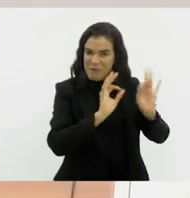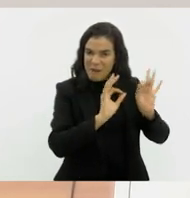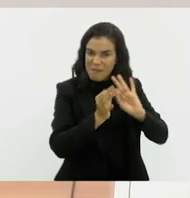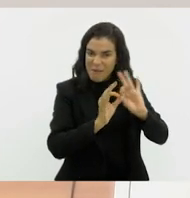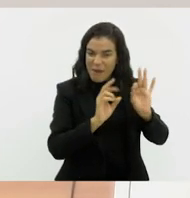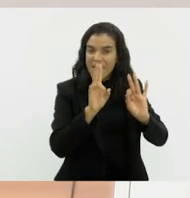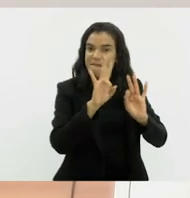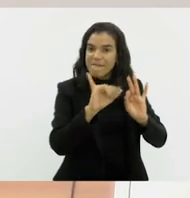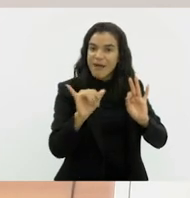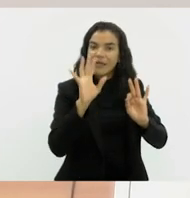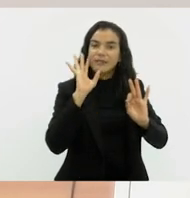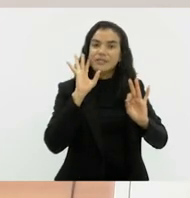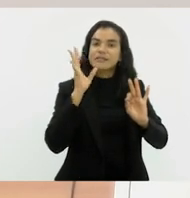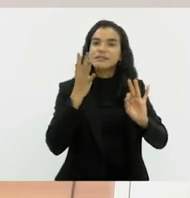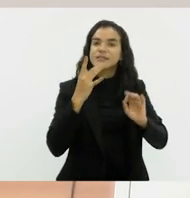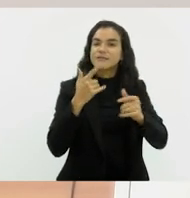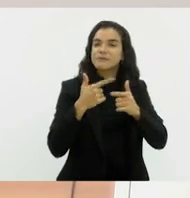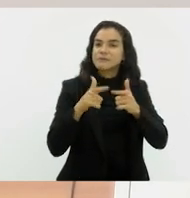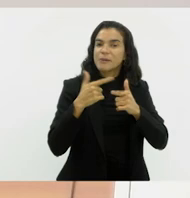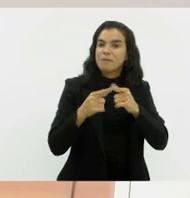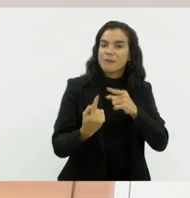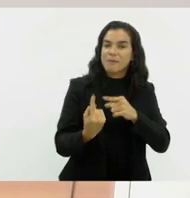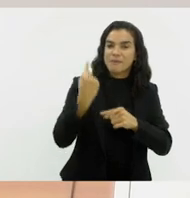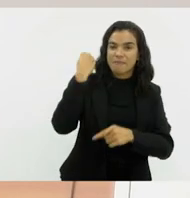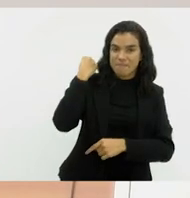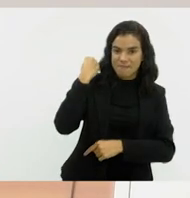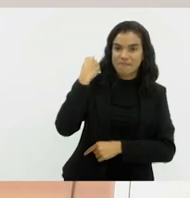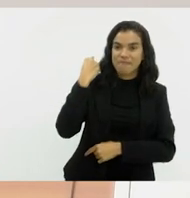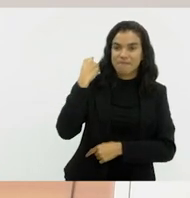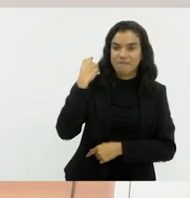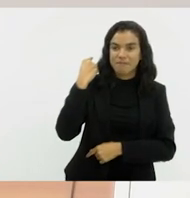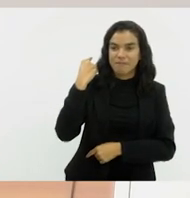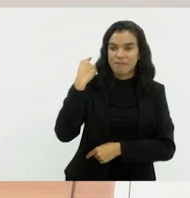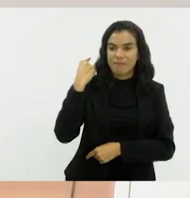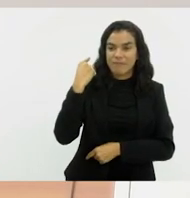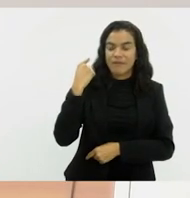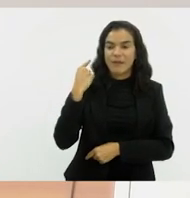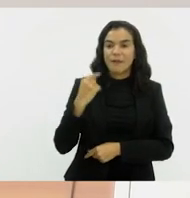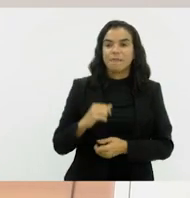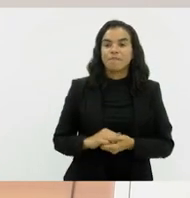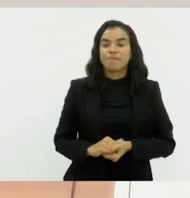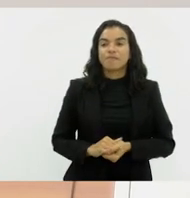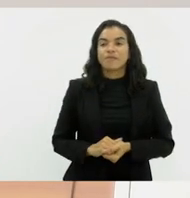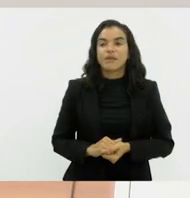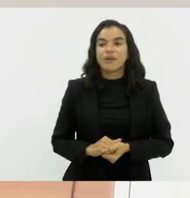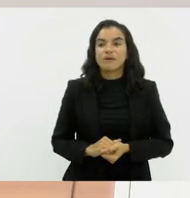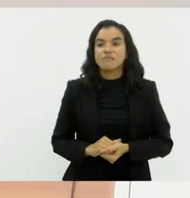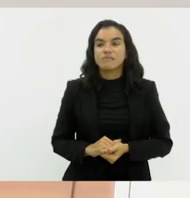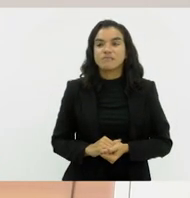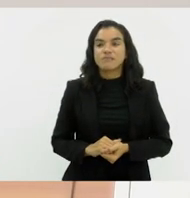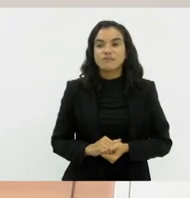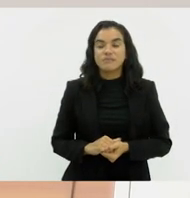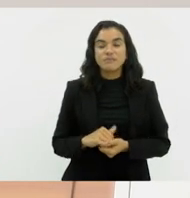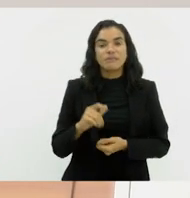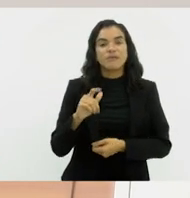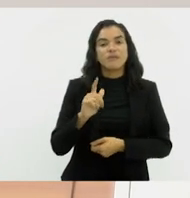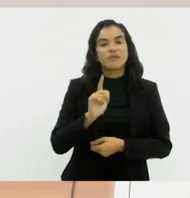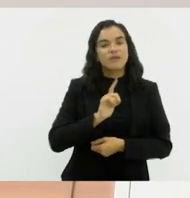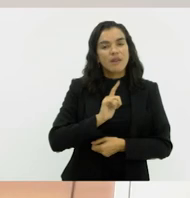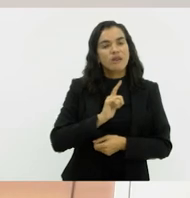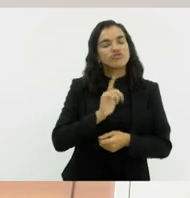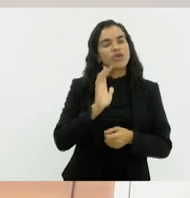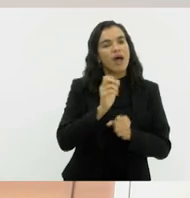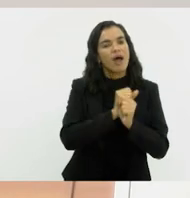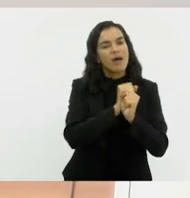a demanda lá atrás, lembrando aqui, né, que na fala do doutor Tiago, ele vem ao longo do